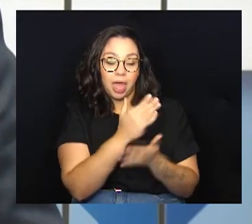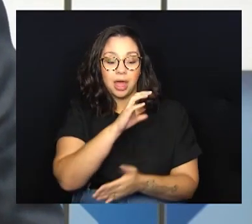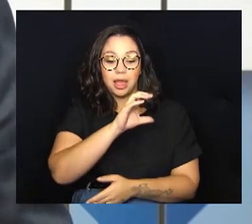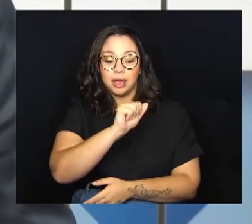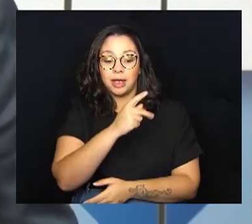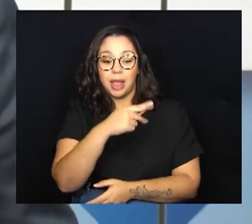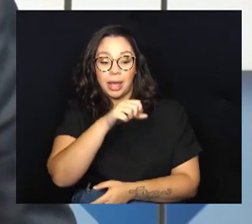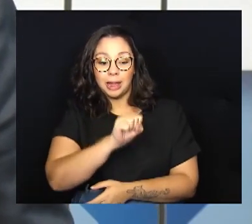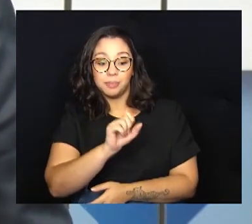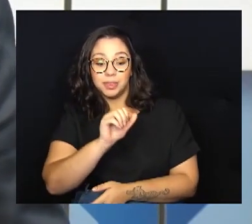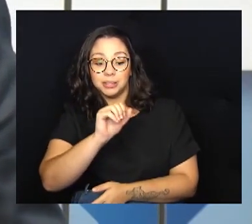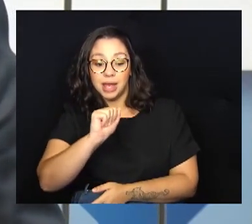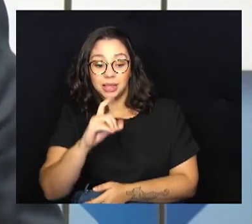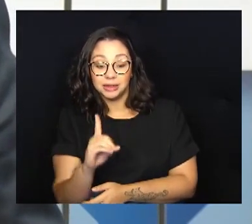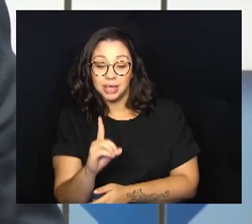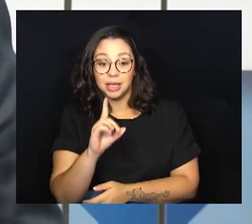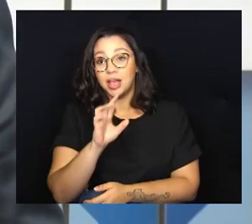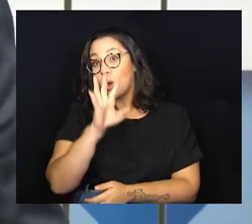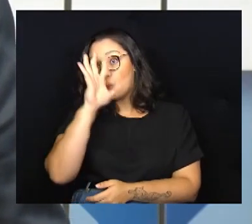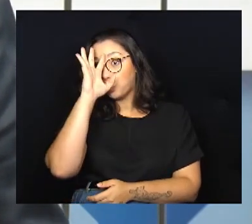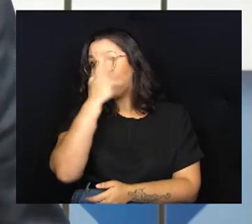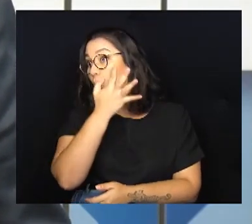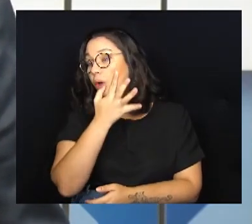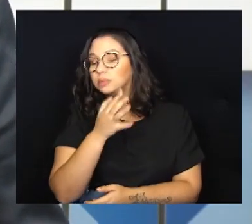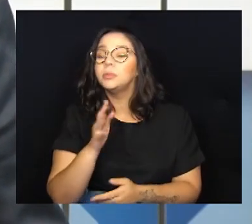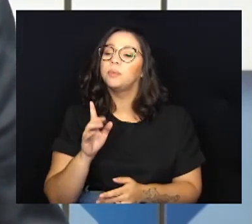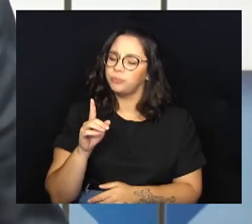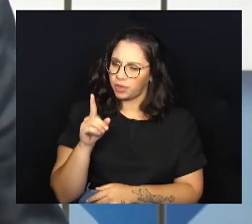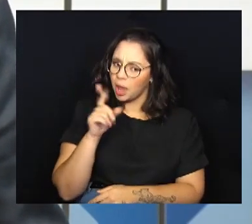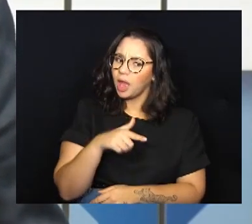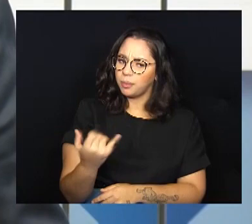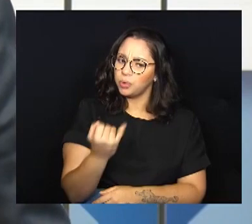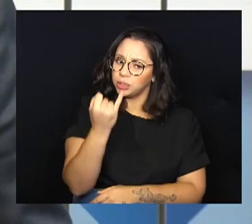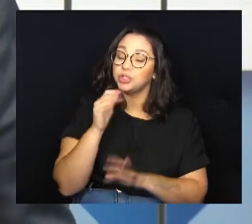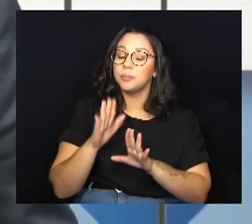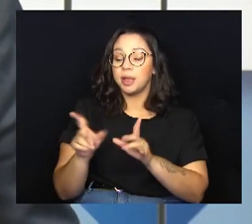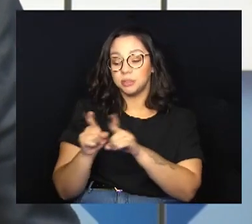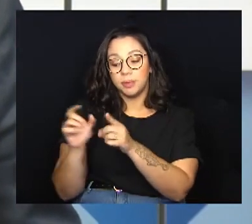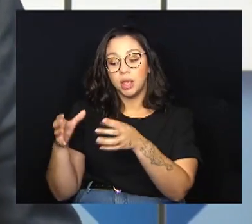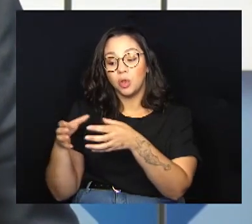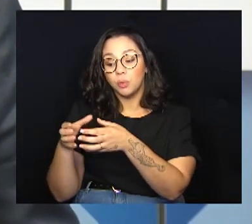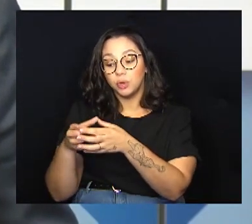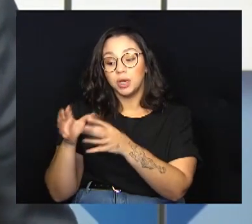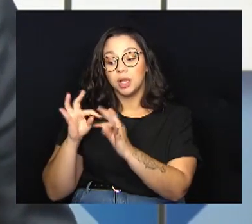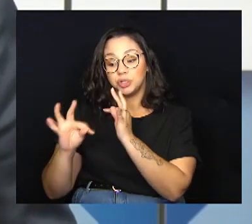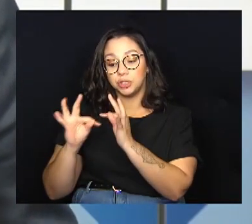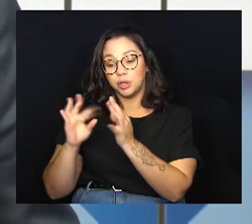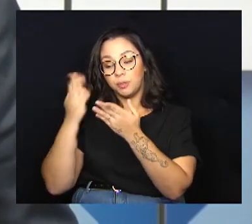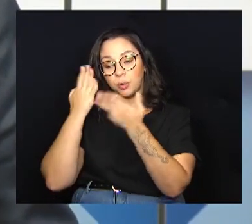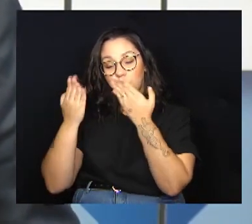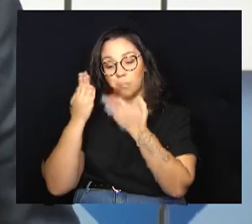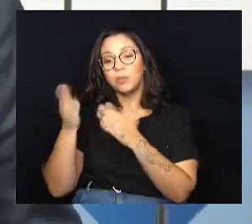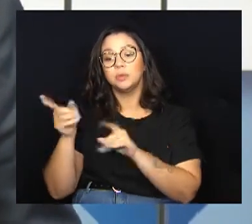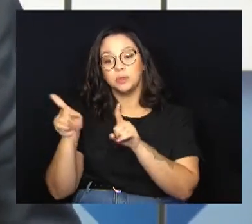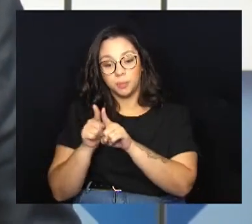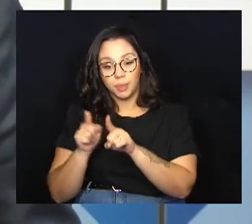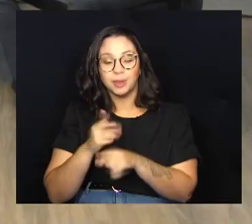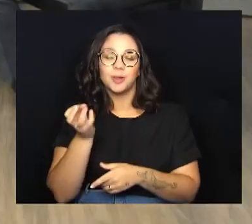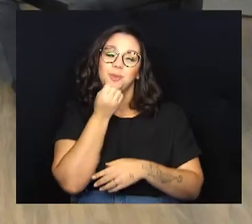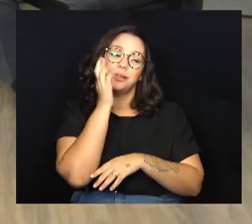Obrigada, Marilda. Vereador Nelson Osser, boa tarde. Quando a gente, então, fala nesse sentido, e o senhor que é o presidente da comissão aqui